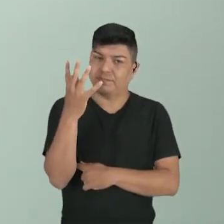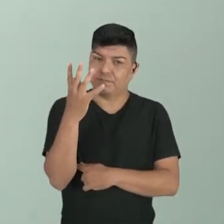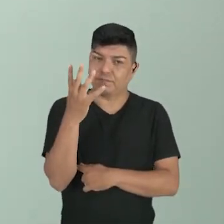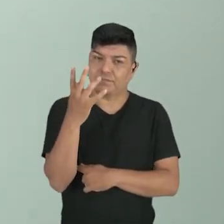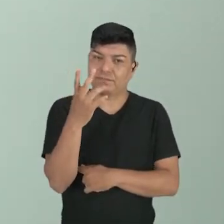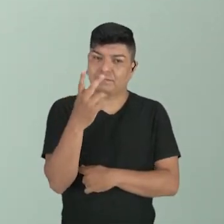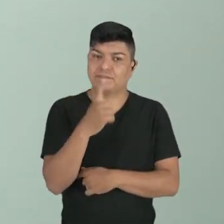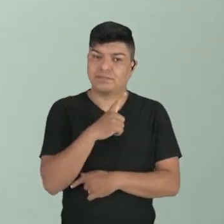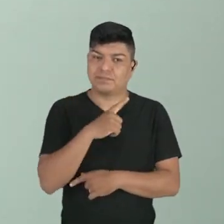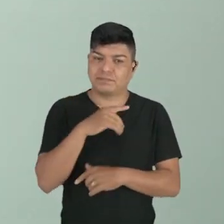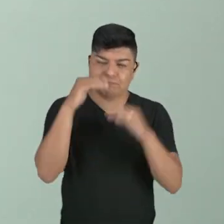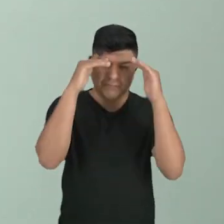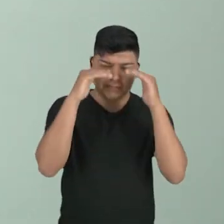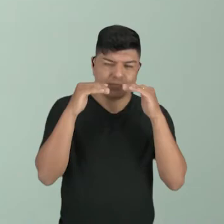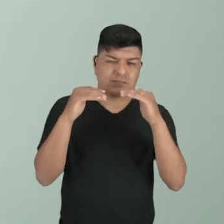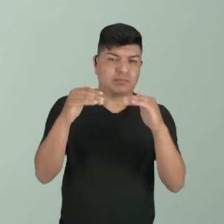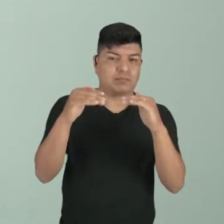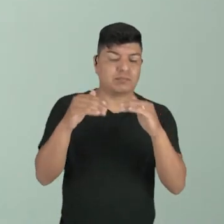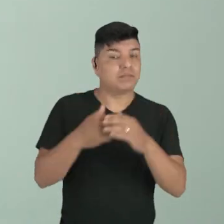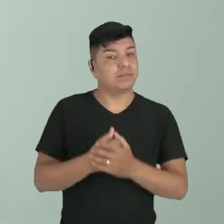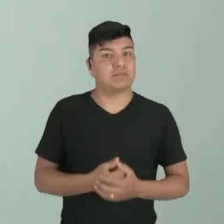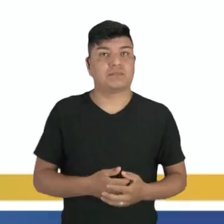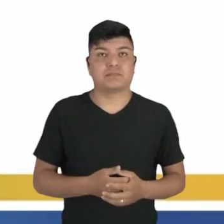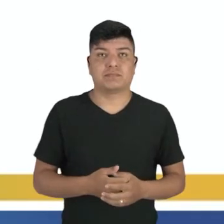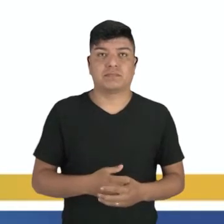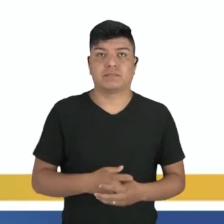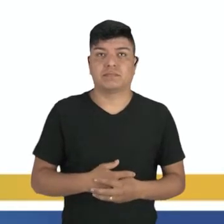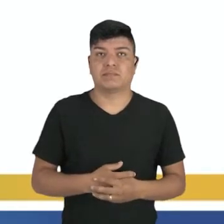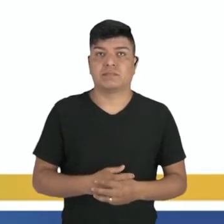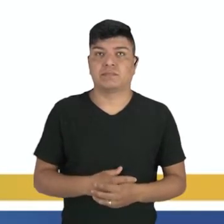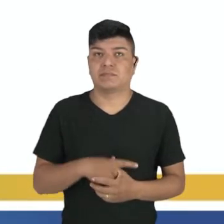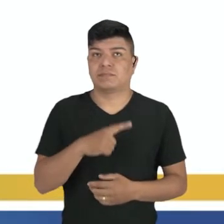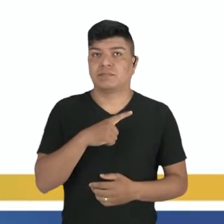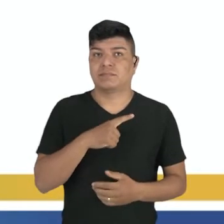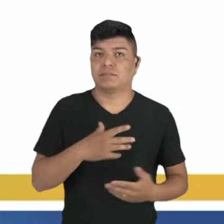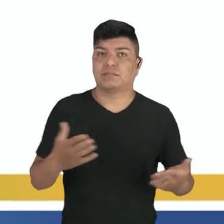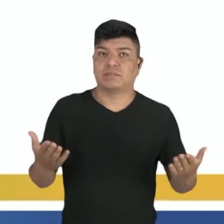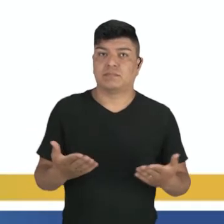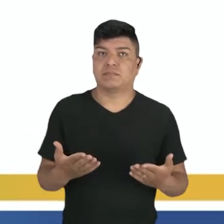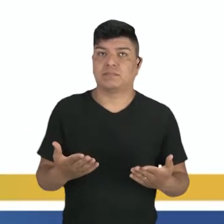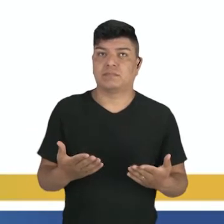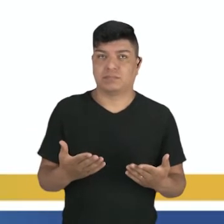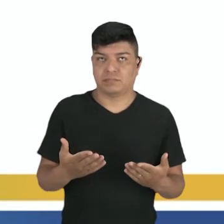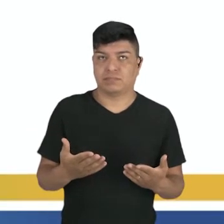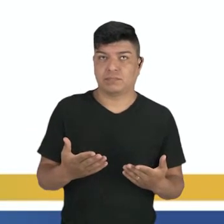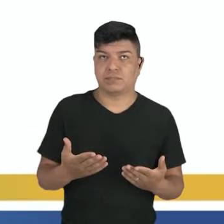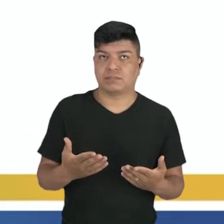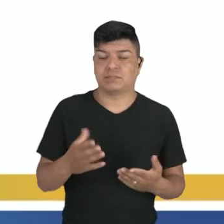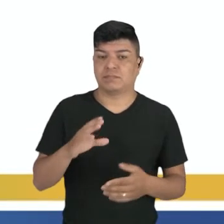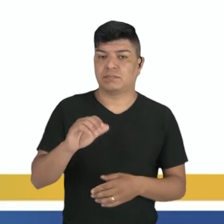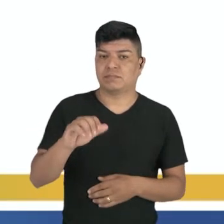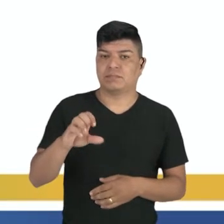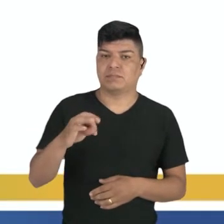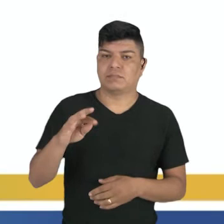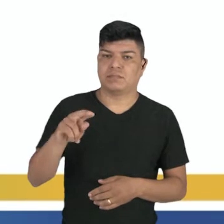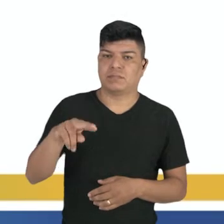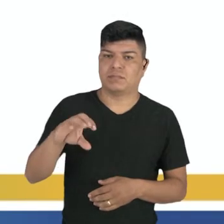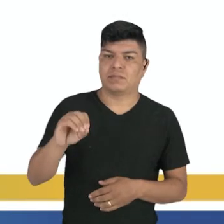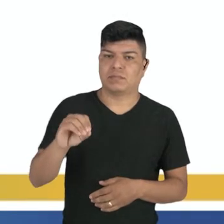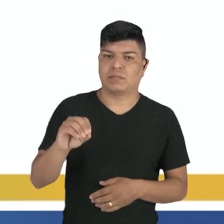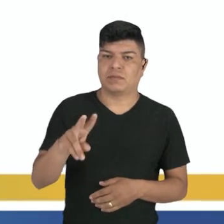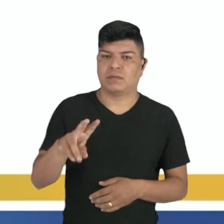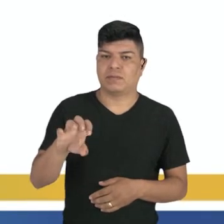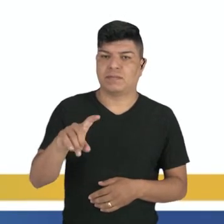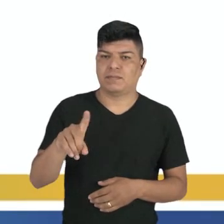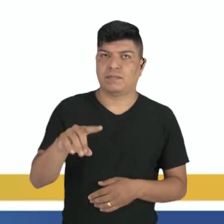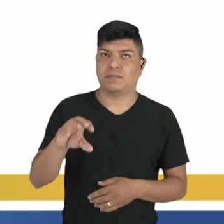tem essa submissão? Né? Vamos ver. Nós temos aqui uma música do Caetano Veloso, chamado Queixa, que ele diz